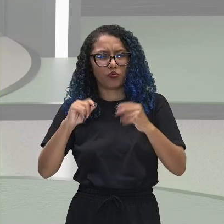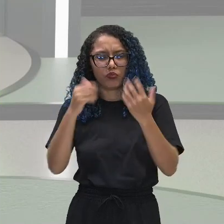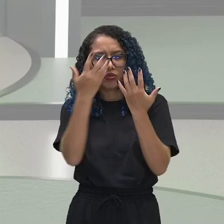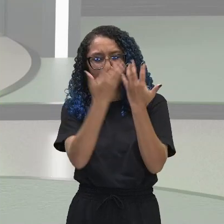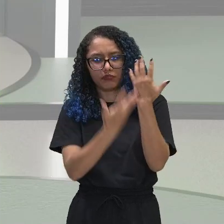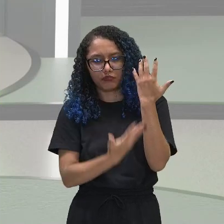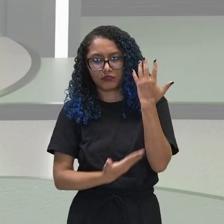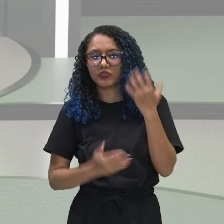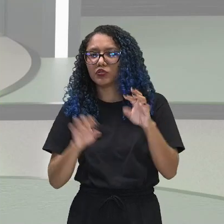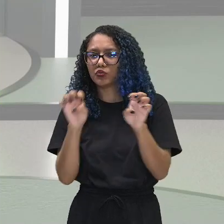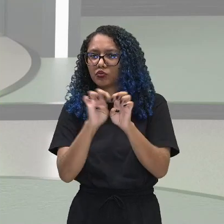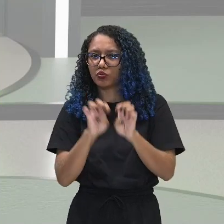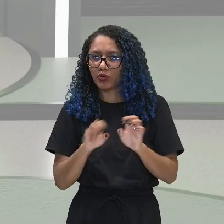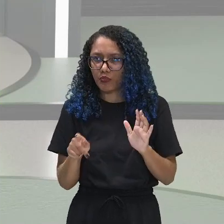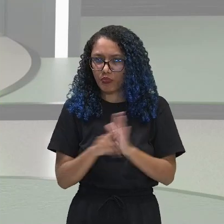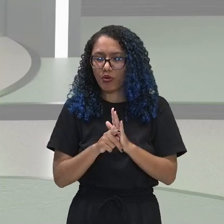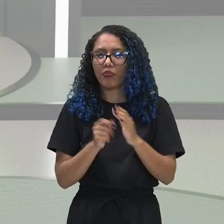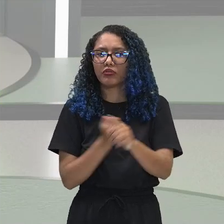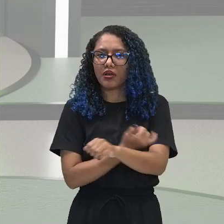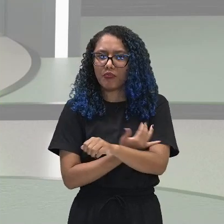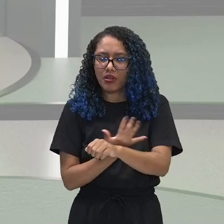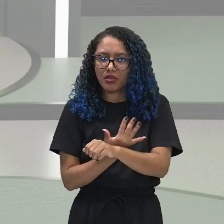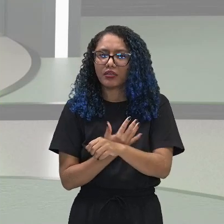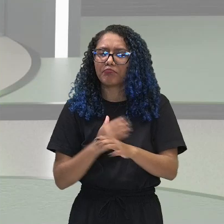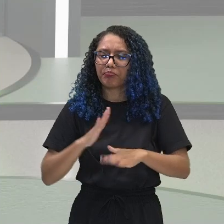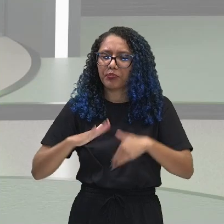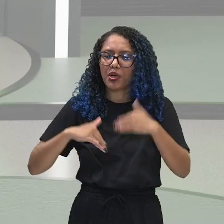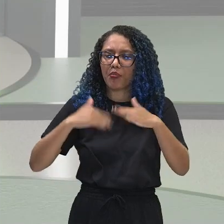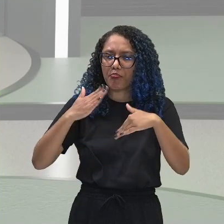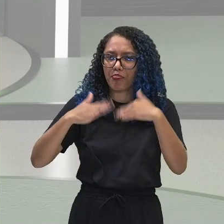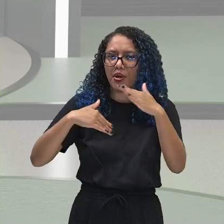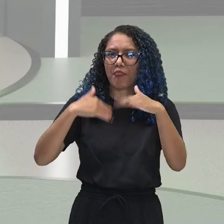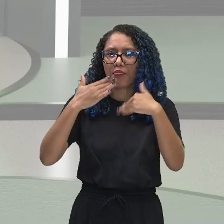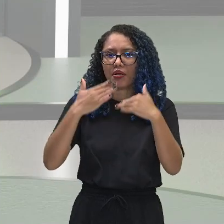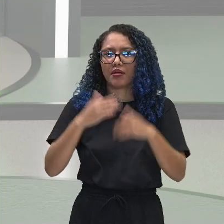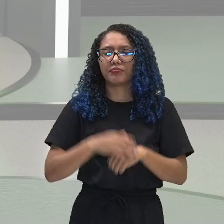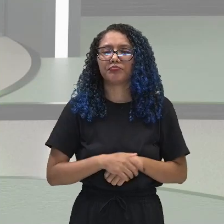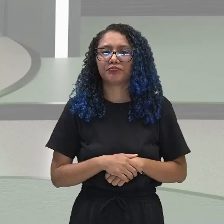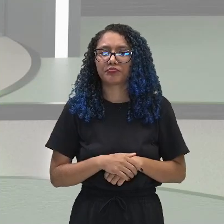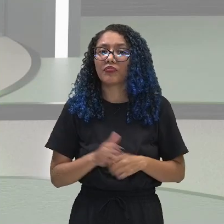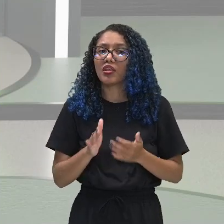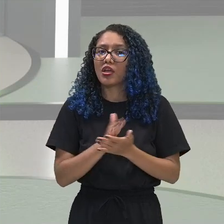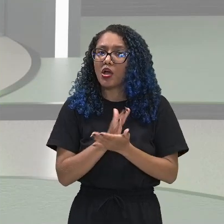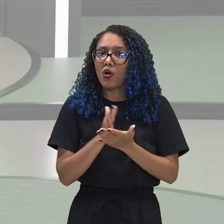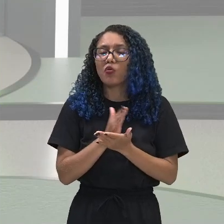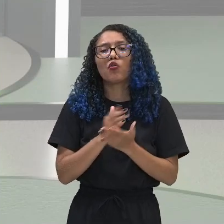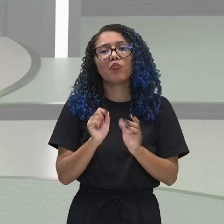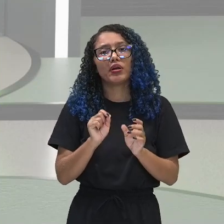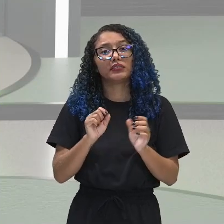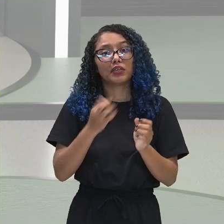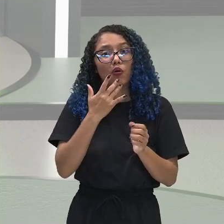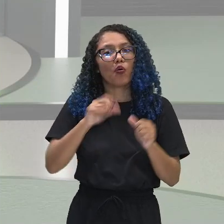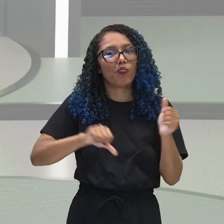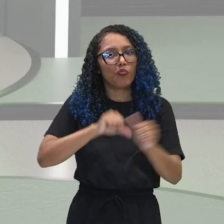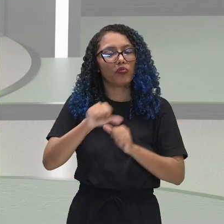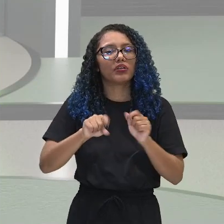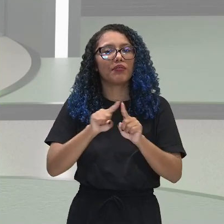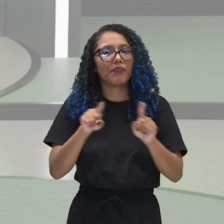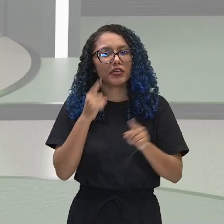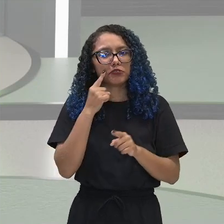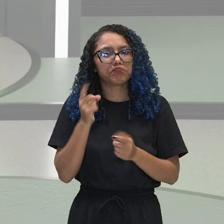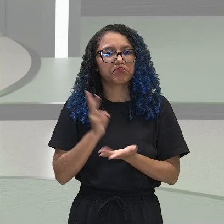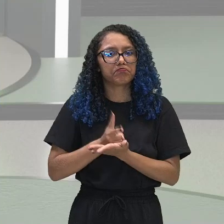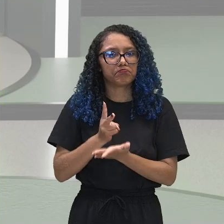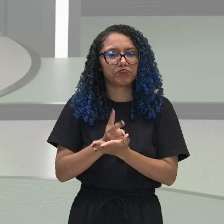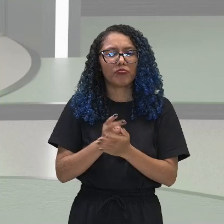vai se desenvolvendo, ela vai gerando mais tecidos e algumas estruturas vão tendendo a modificar. Mas esse aqui, quase